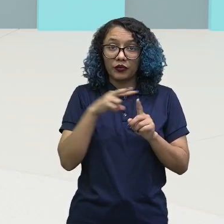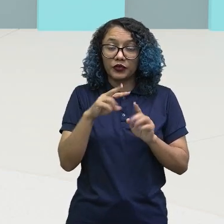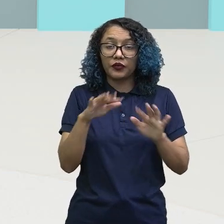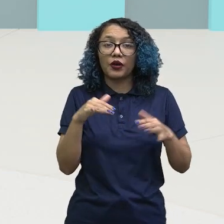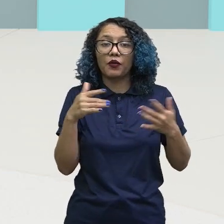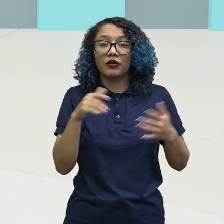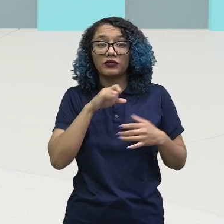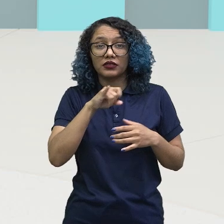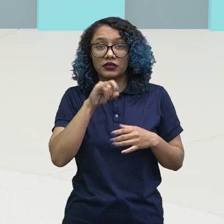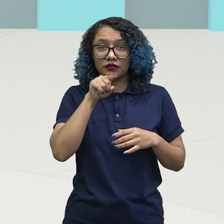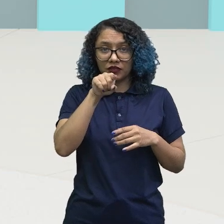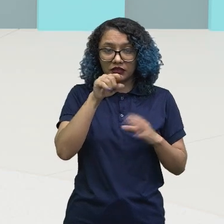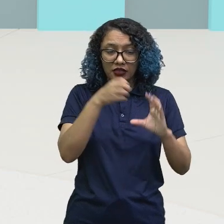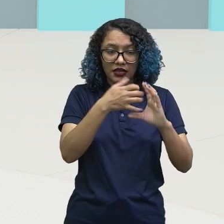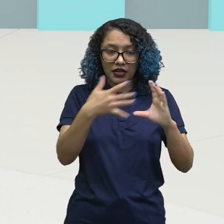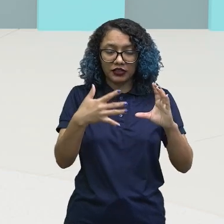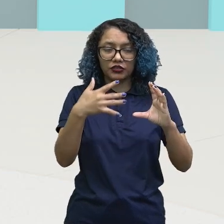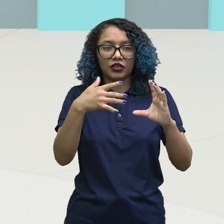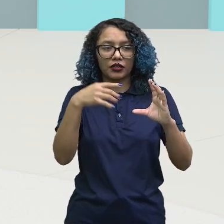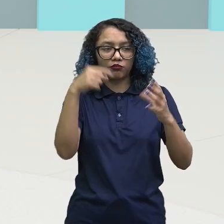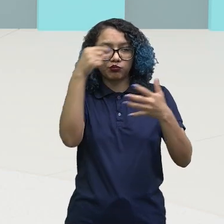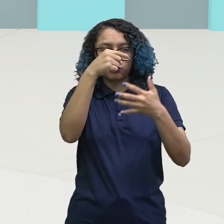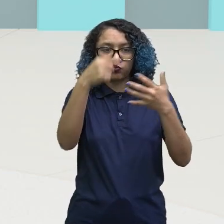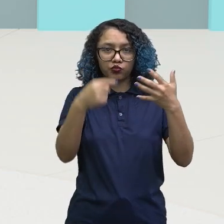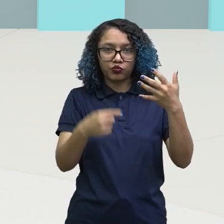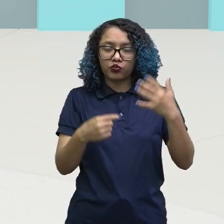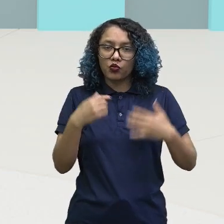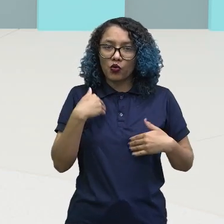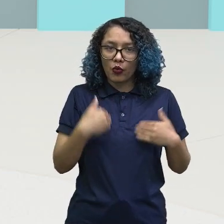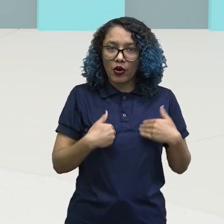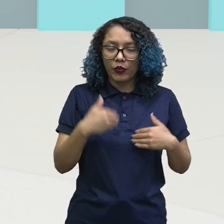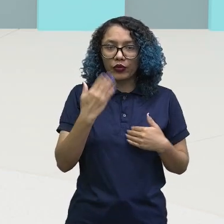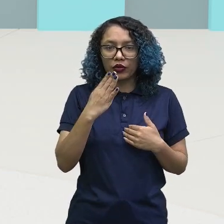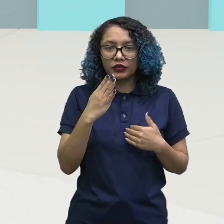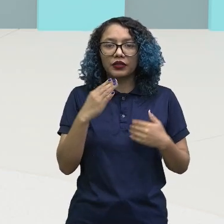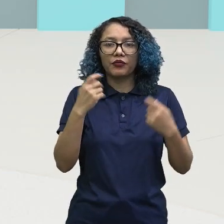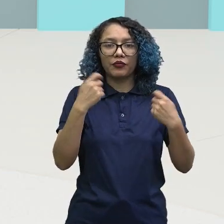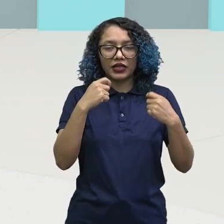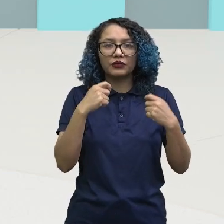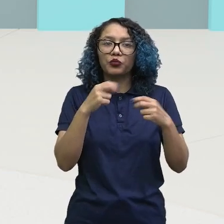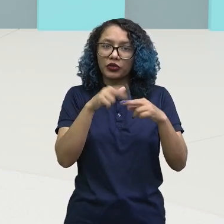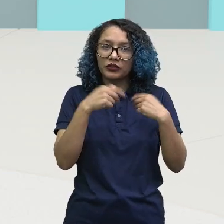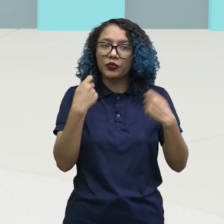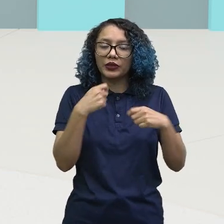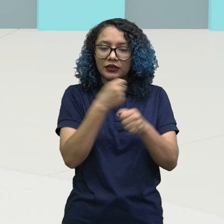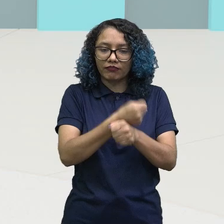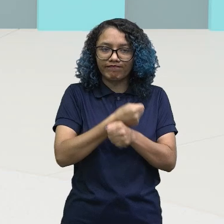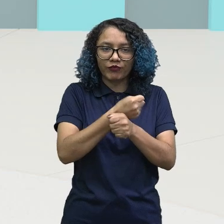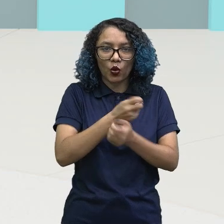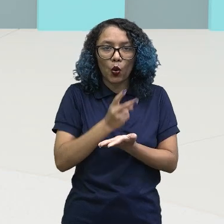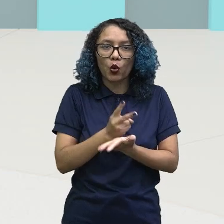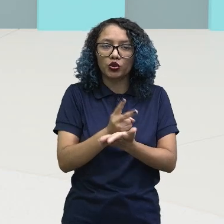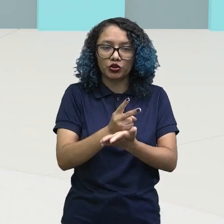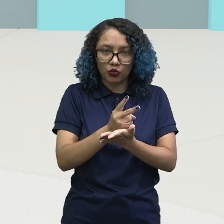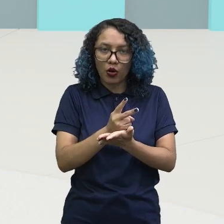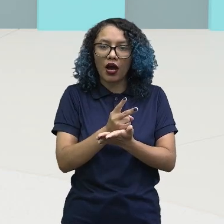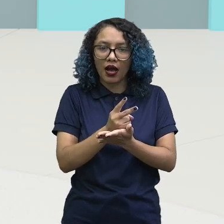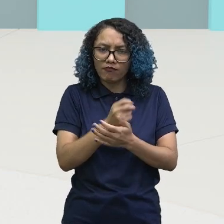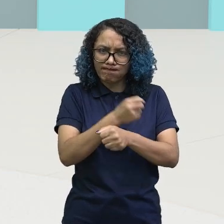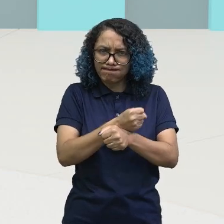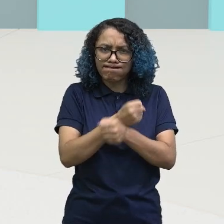essas características biológicas, então é por esse motivo que vocês precisam ser escravizados, continuar na situação realmente